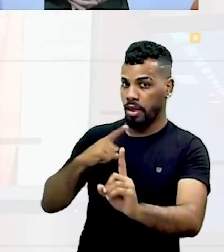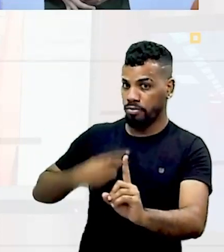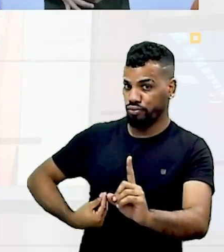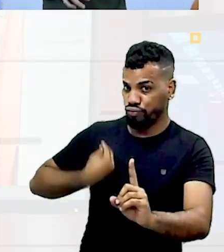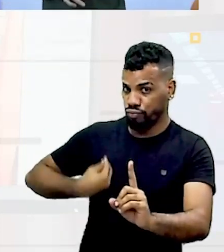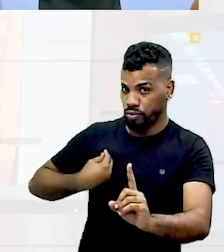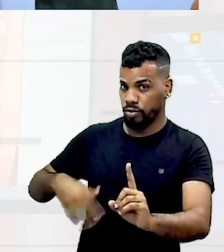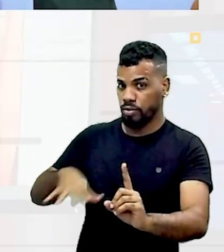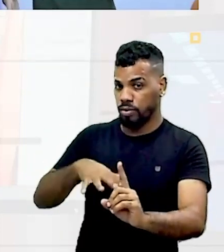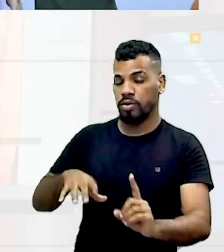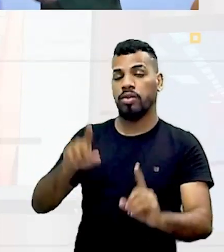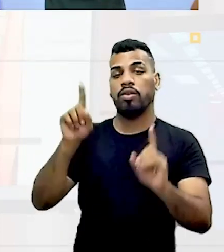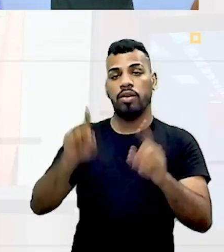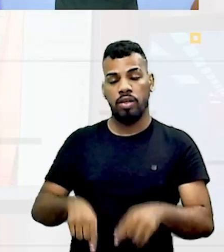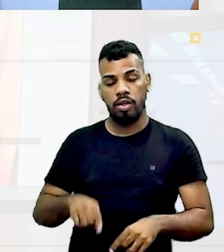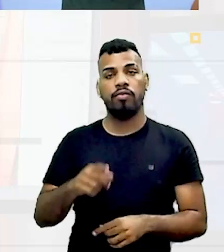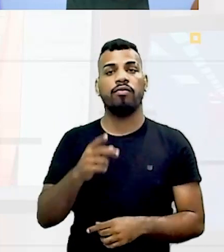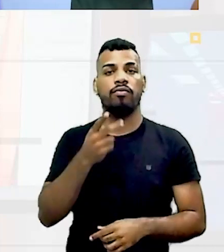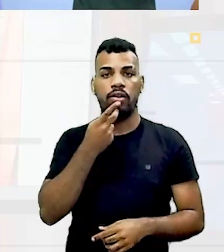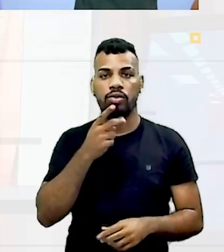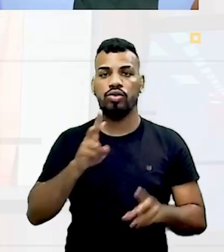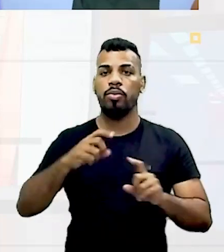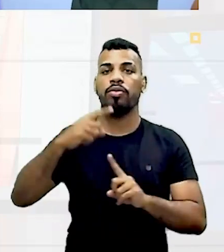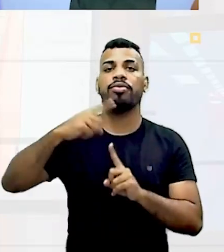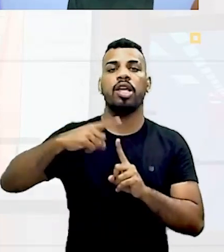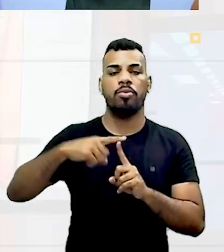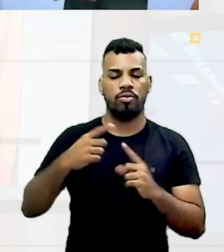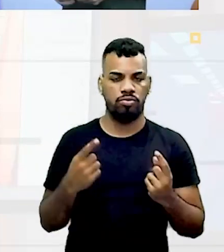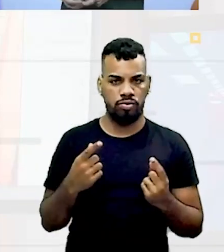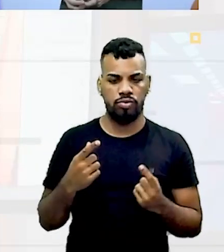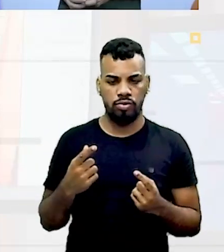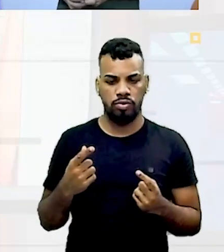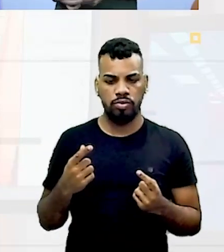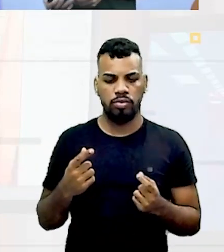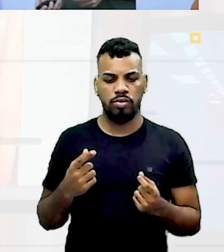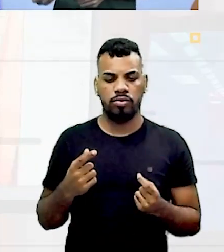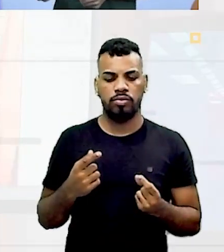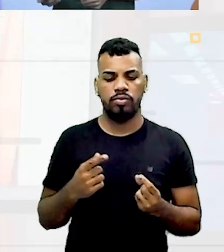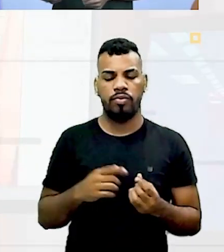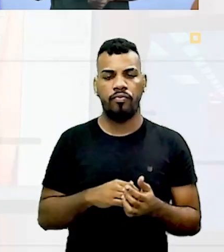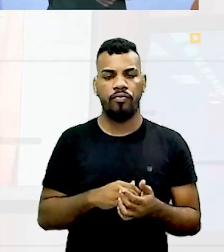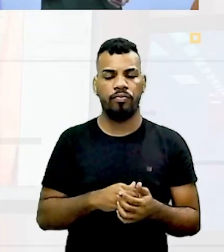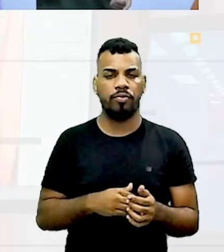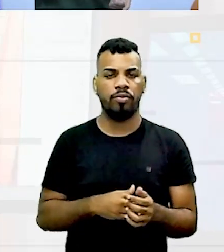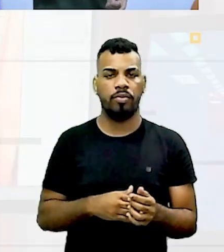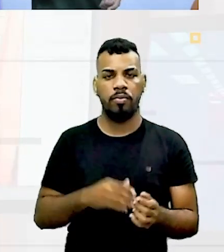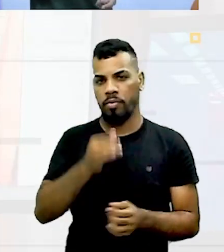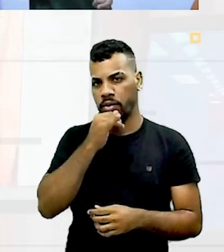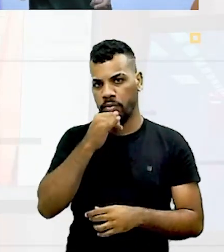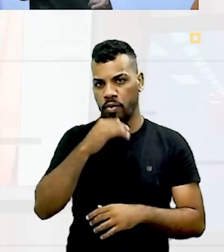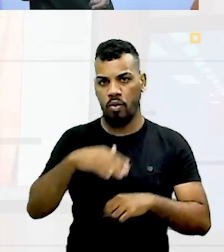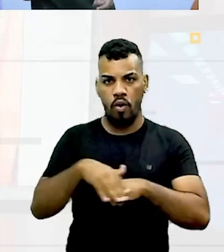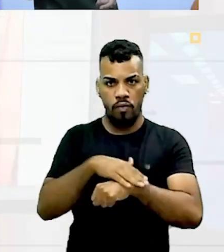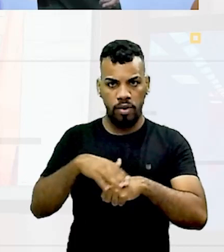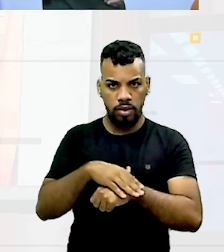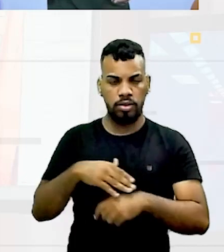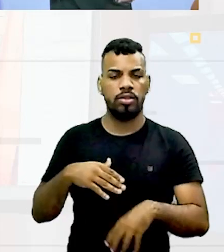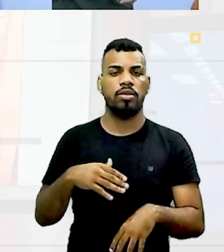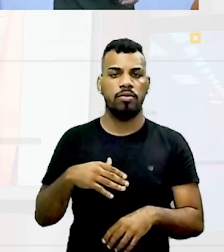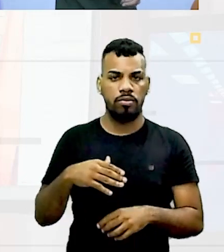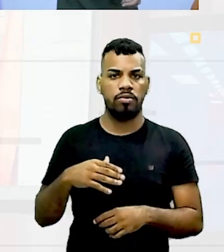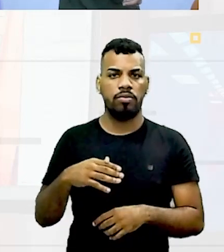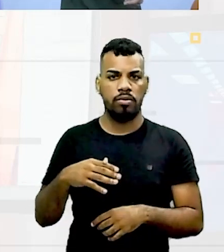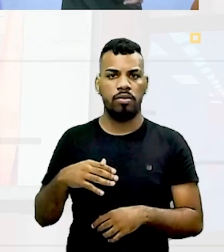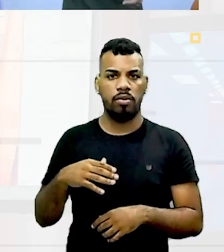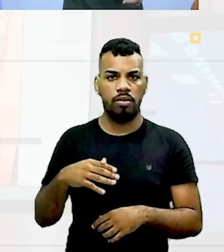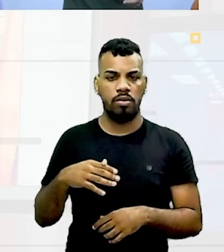ambiente, vai dizer muito sobre o tipo de animação. Geralmente, por exemplo, na conversa que está tendo